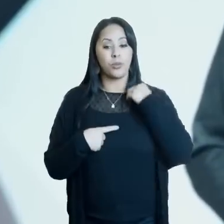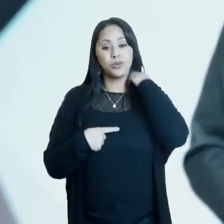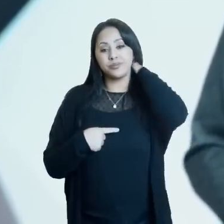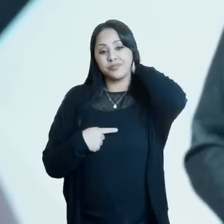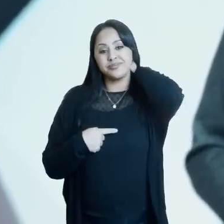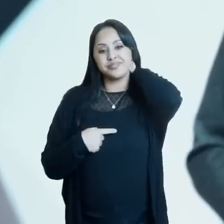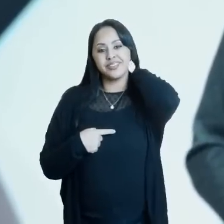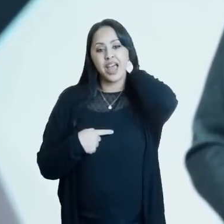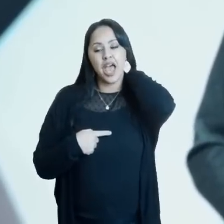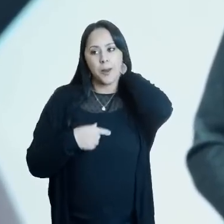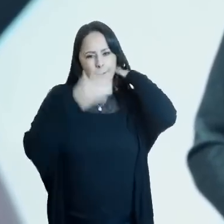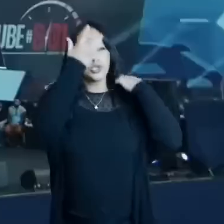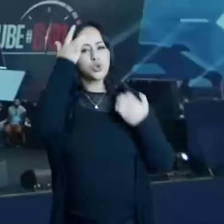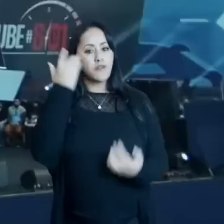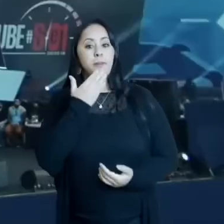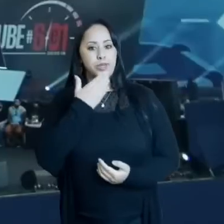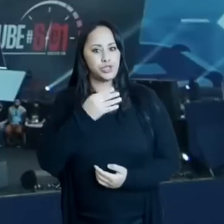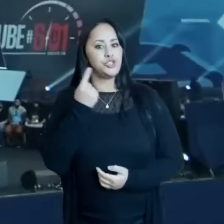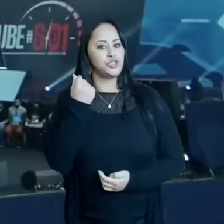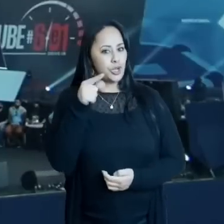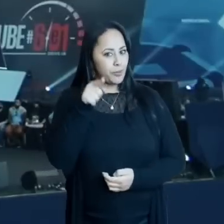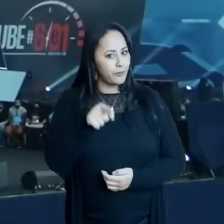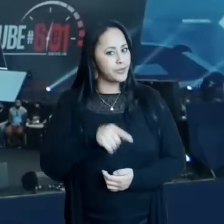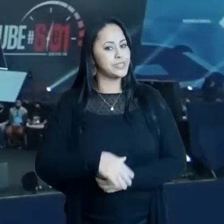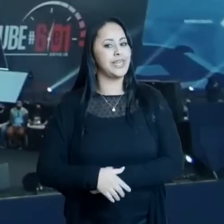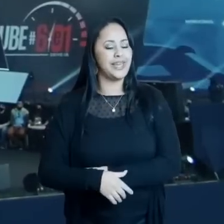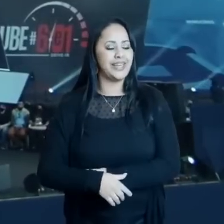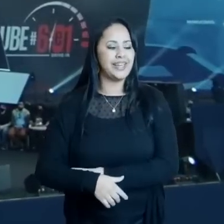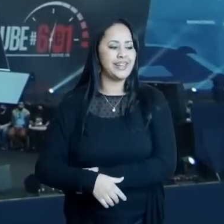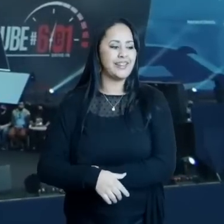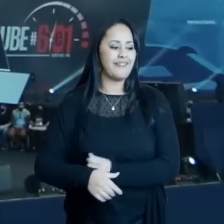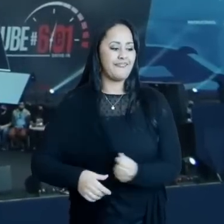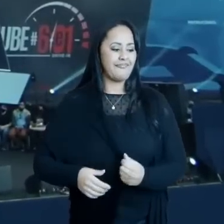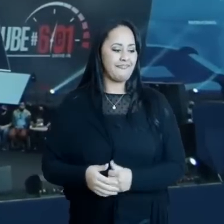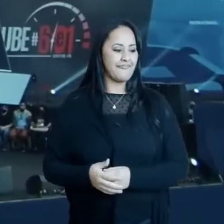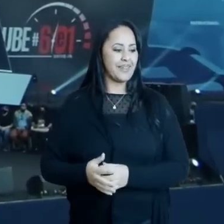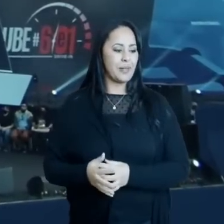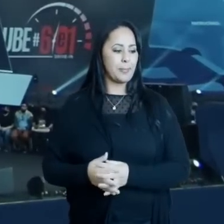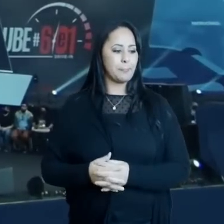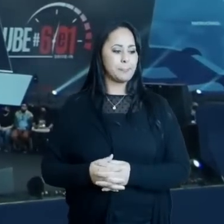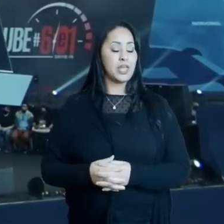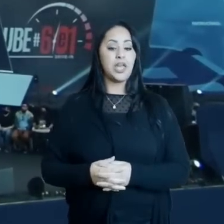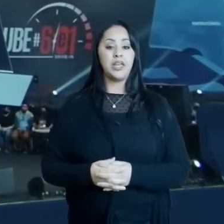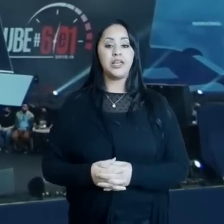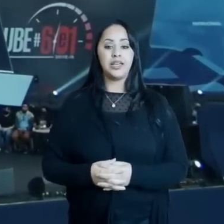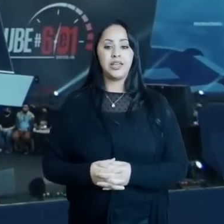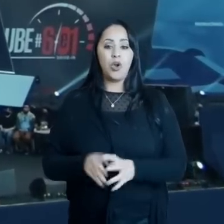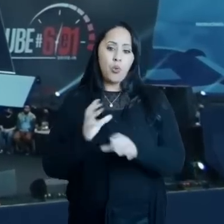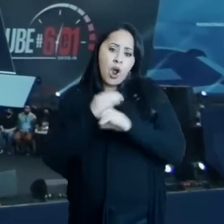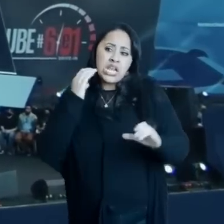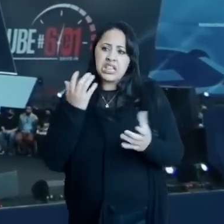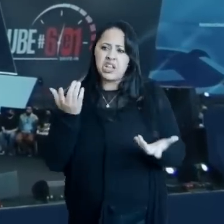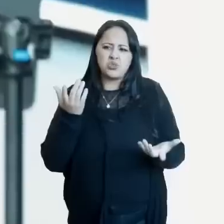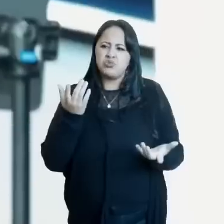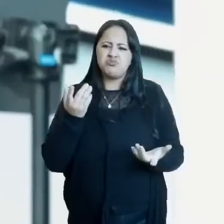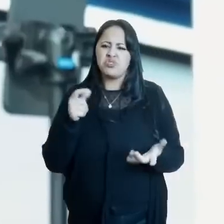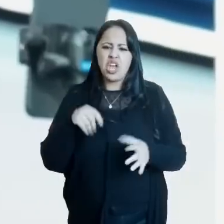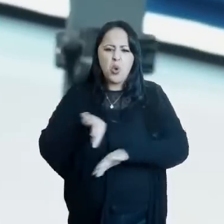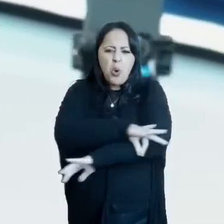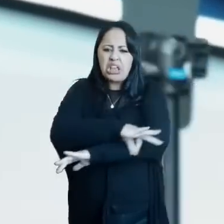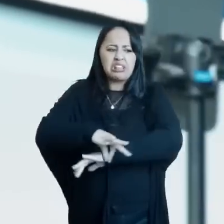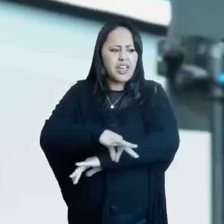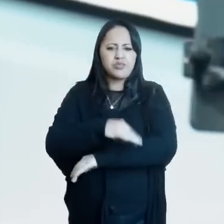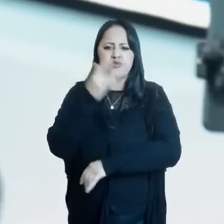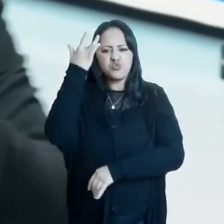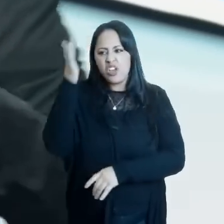que tá, vai, a galera vai te pedir dinheiro, tá? Comentou comigo foi, que... Esse é um arquiteto, vocês serão mais... É, o arquiteto é engenheiro, é. Eu não sei. Que é, eu